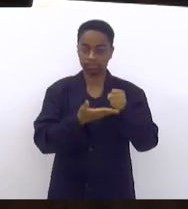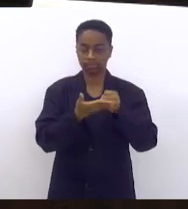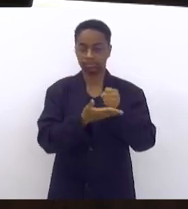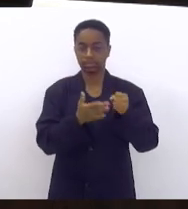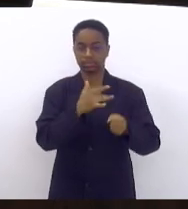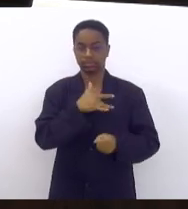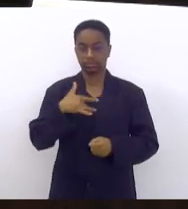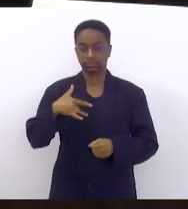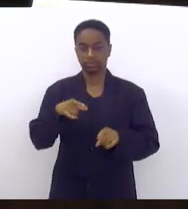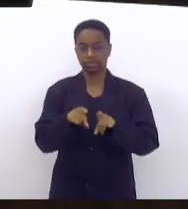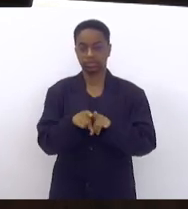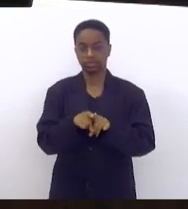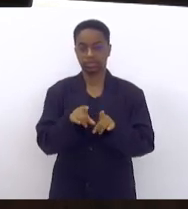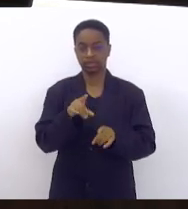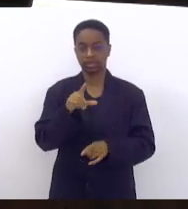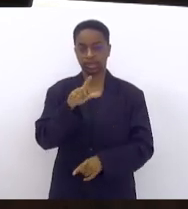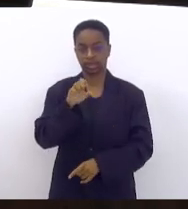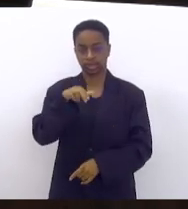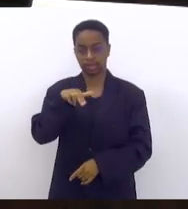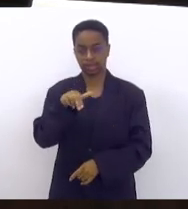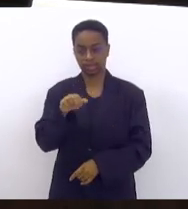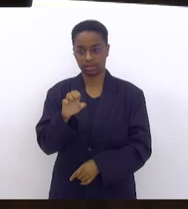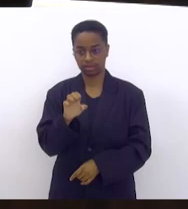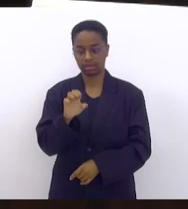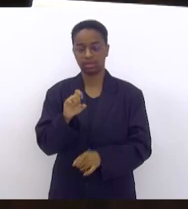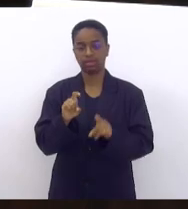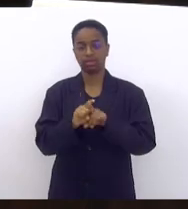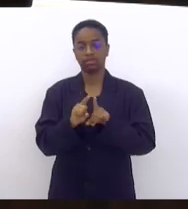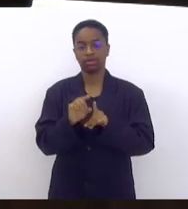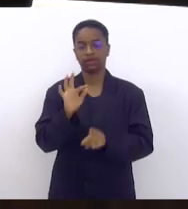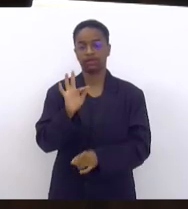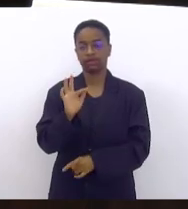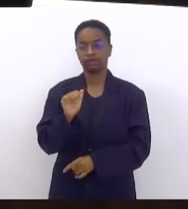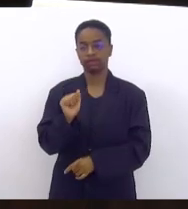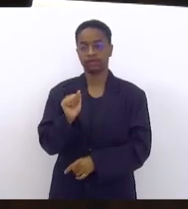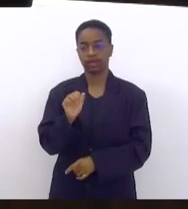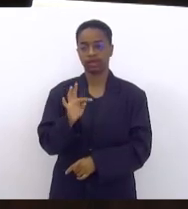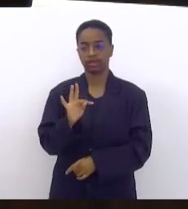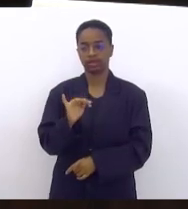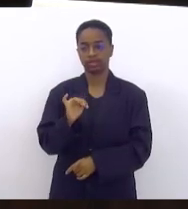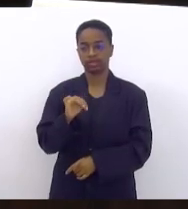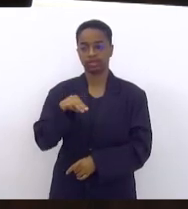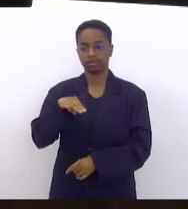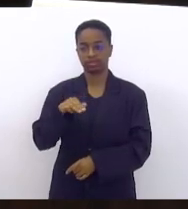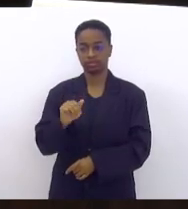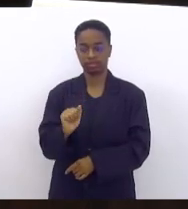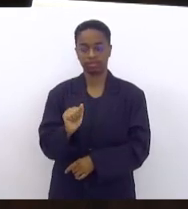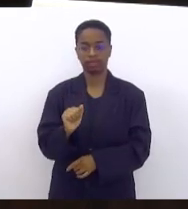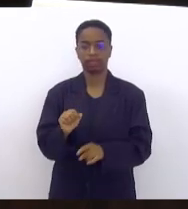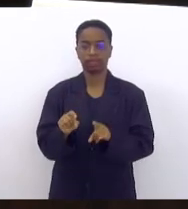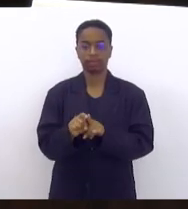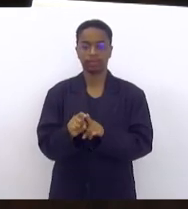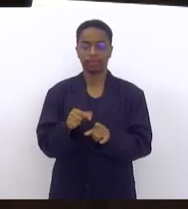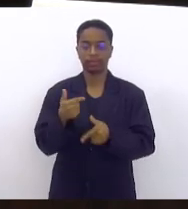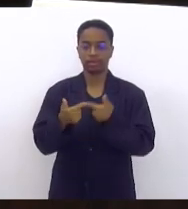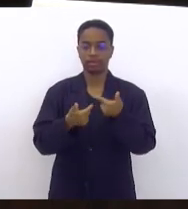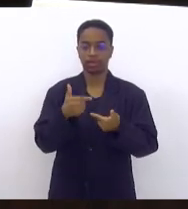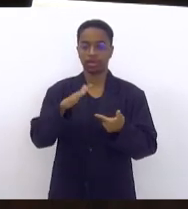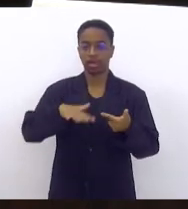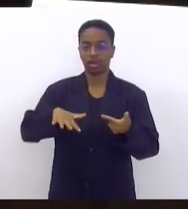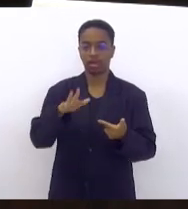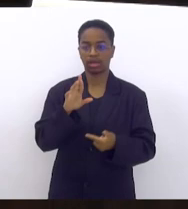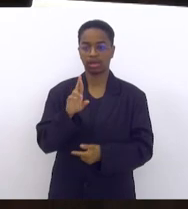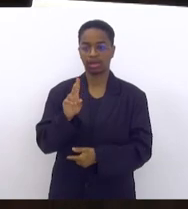doutora Lene, também da Fátima Matheus, que é a nossa superintendente de recursos humanos, né, que tem tudo a